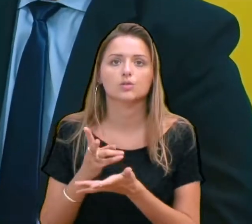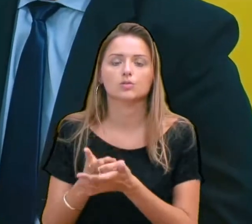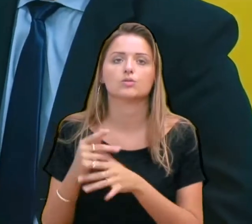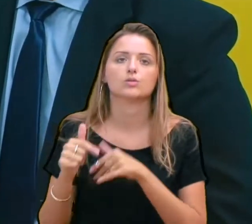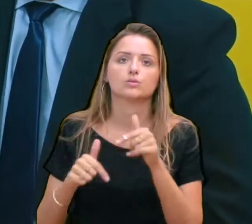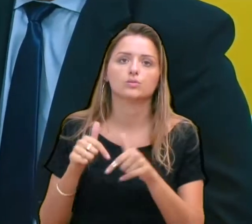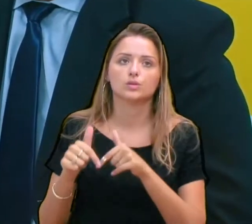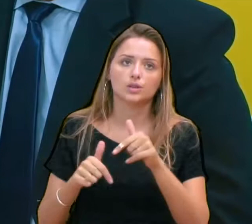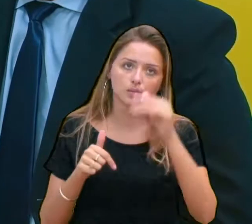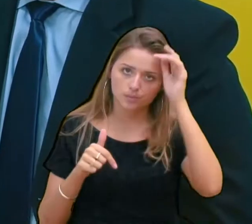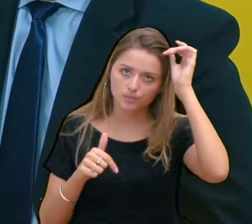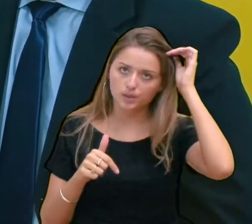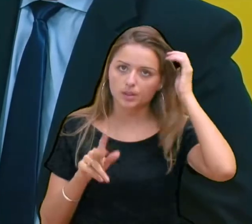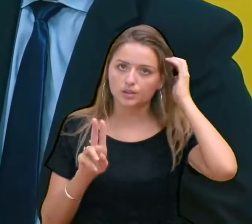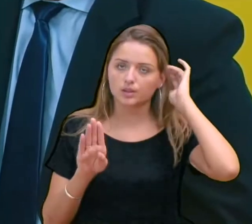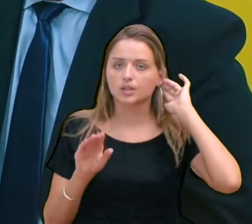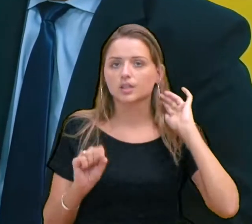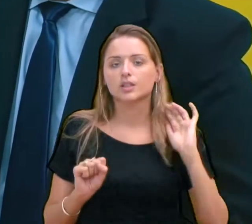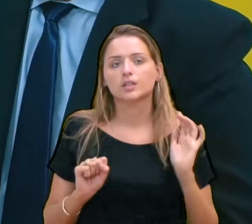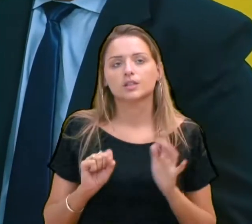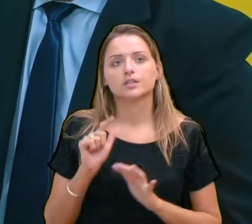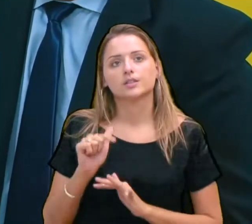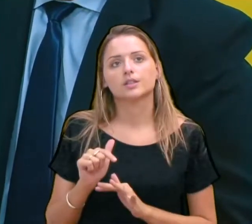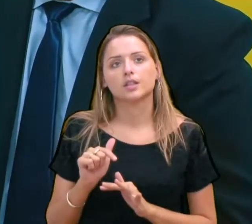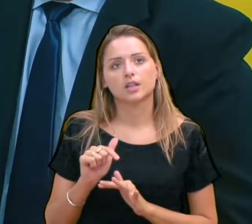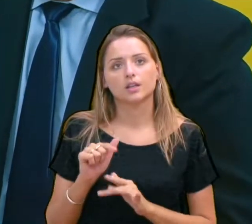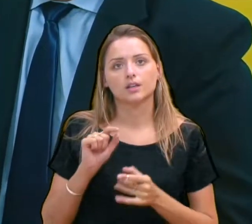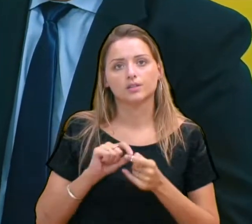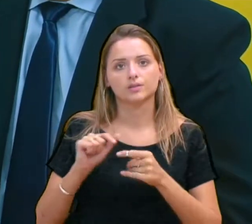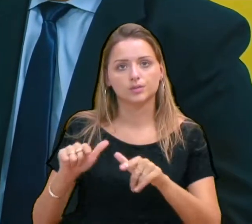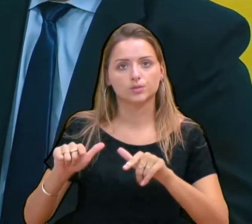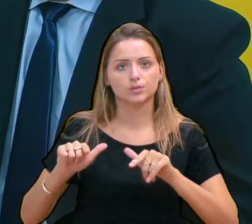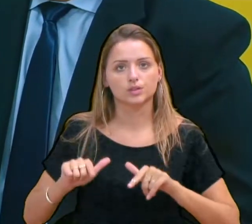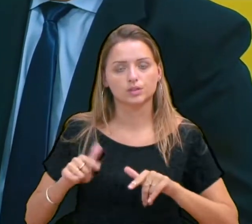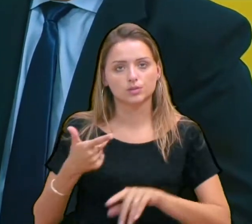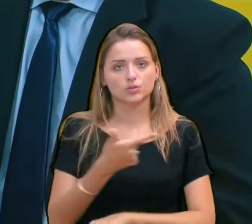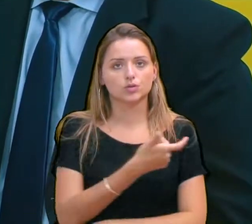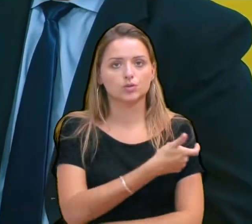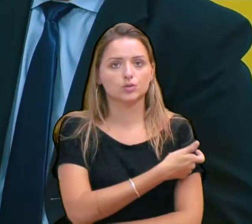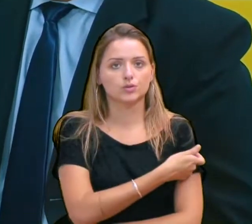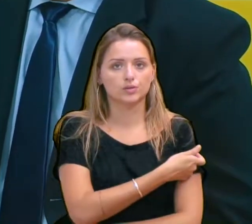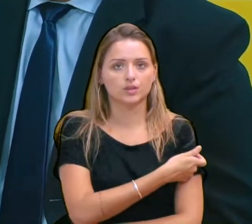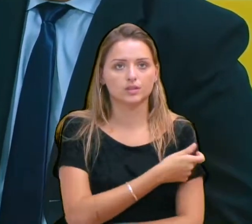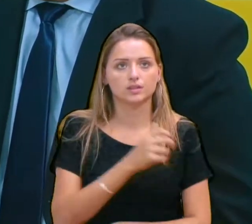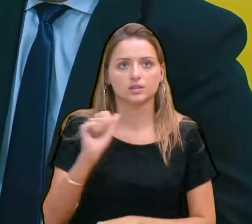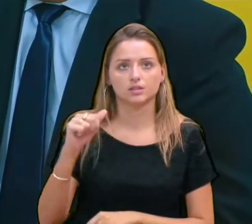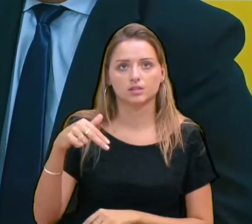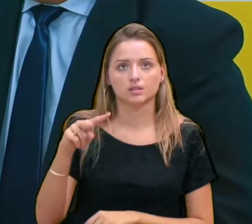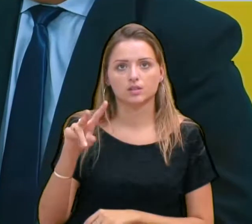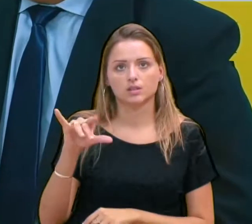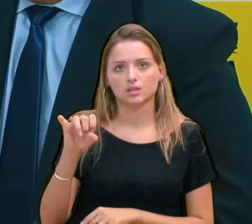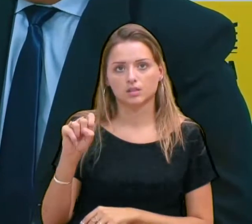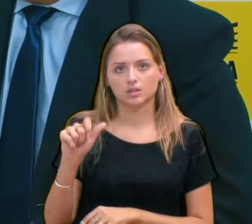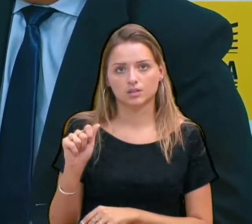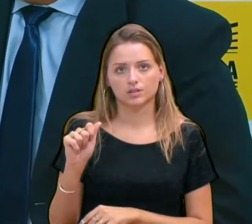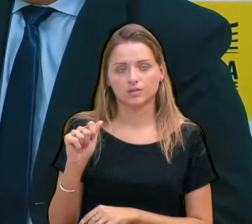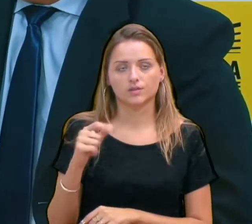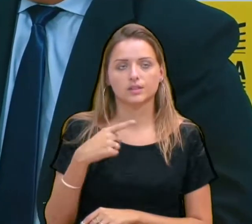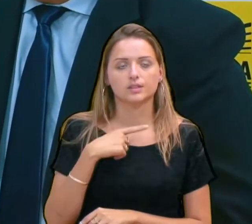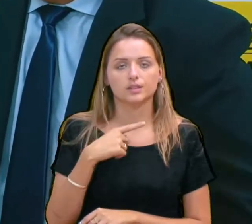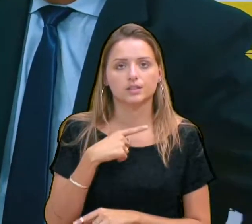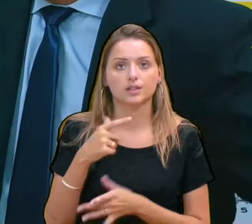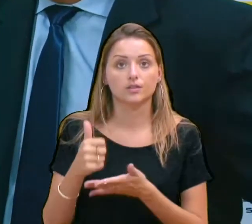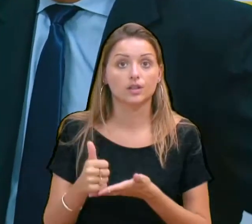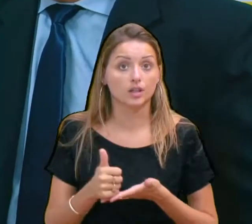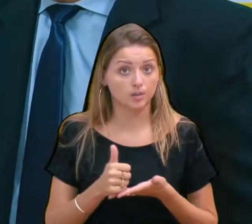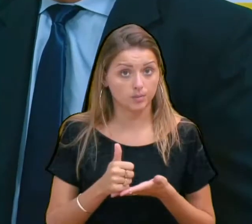serviço prestado aqui pelas UBSs, que é a emissão de um certificado de vacinação. A Anvisa, vereador, ofereceu dar